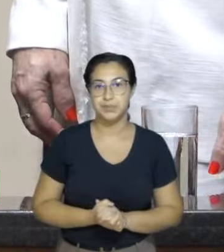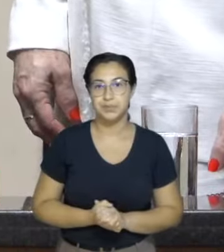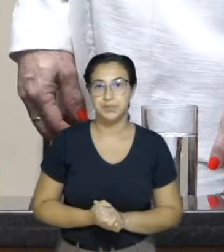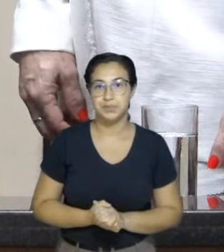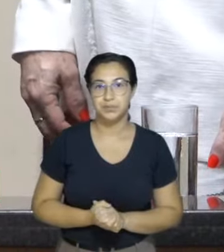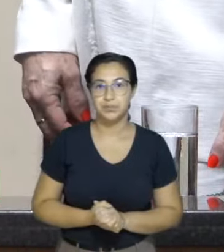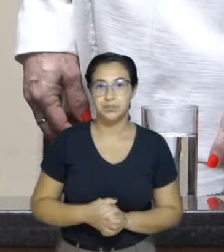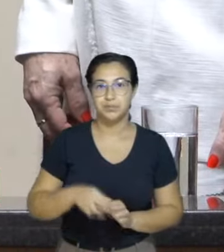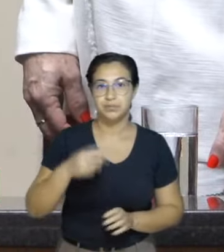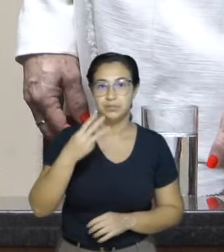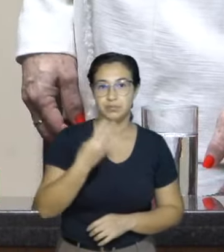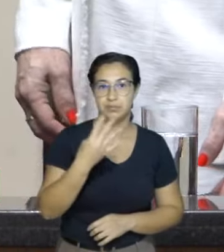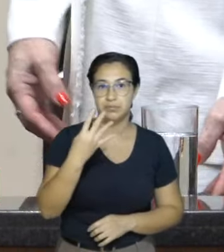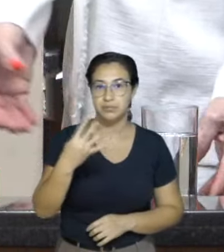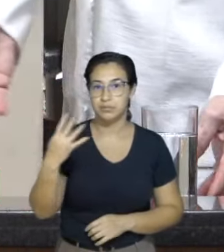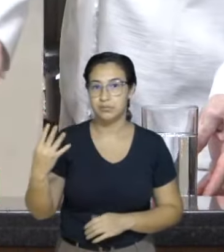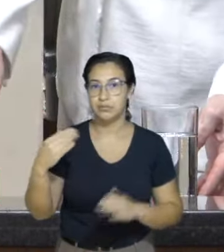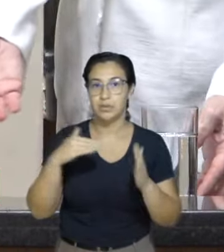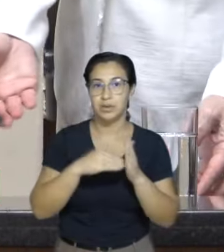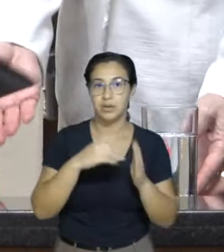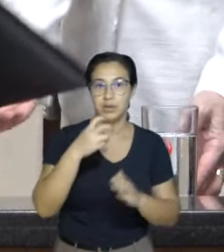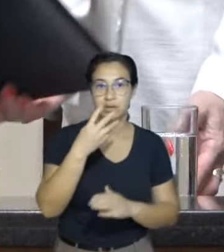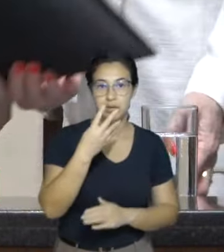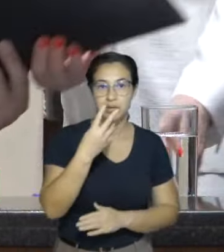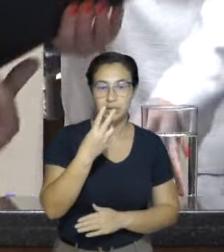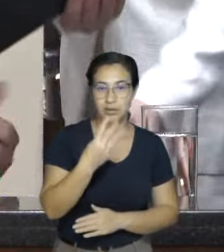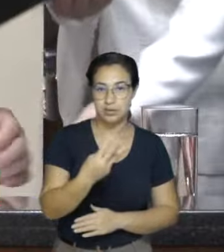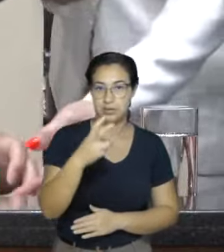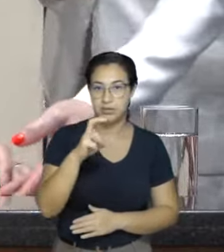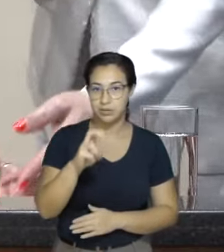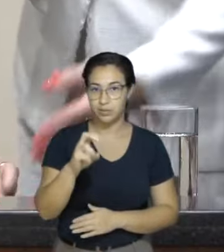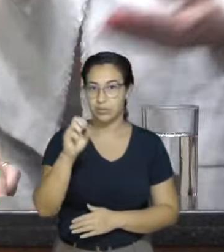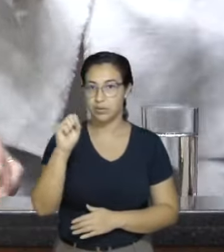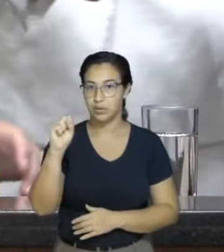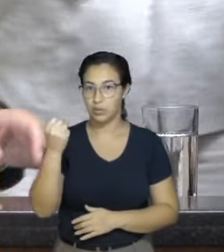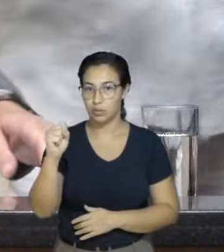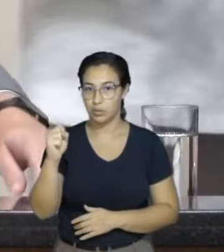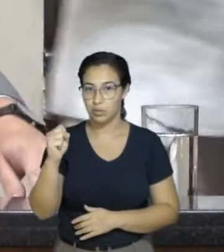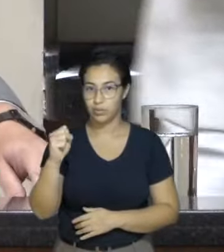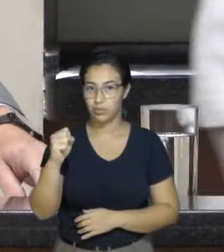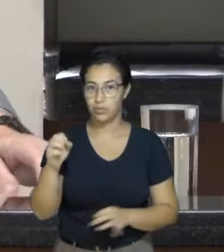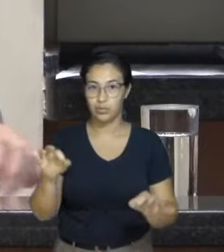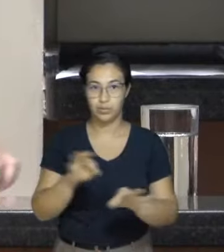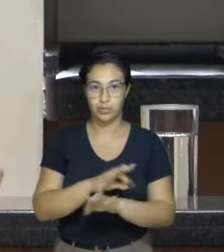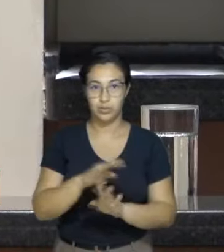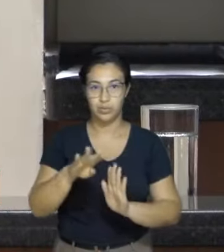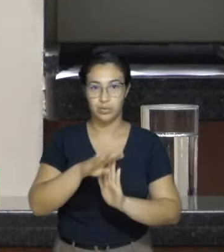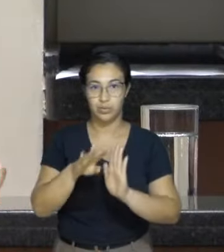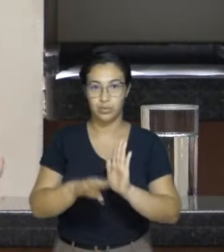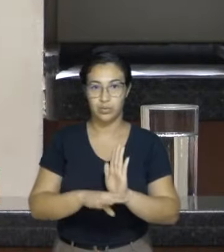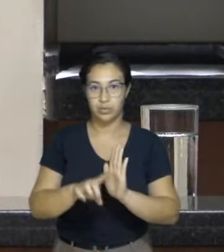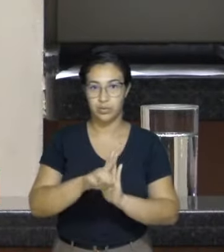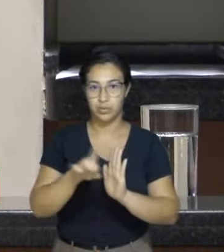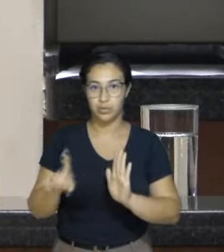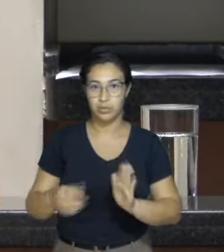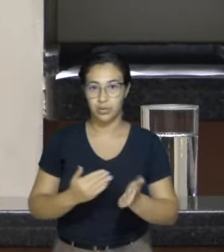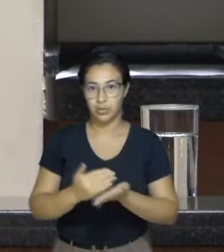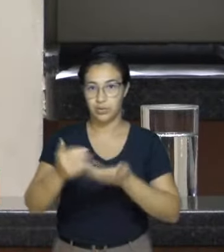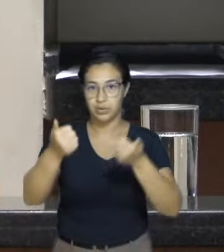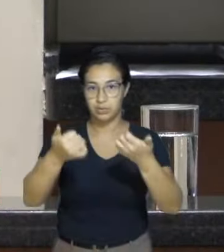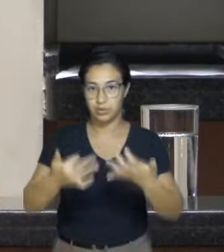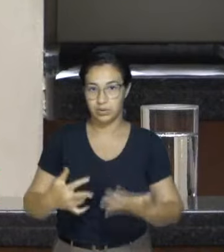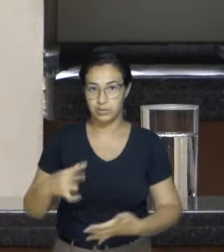Indicações 344 a 358. Fim da ordem do dia. Passamos às explicações pessoais, mas